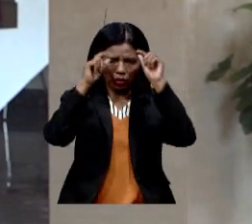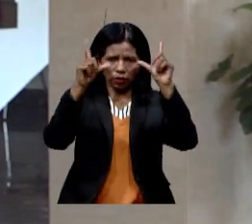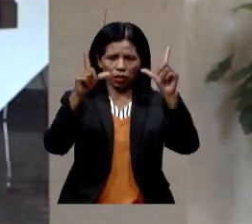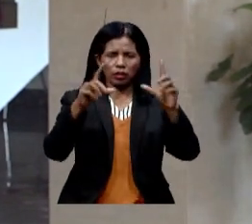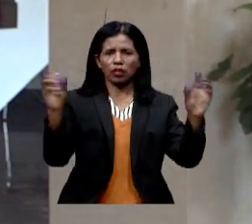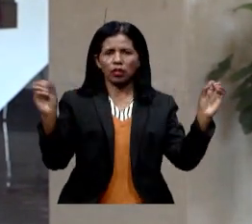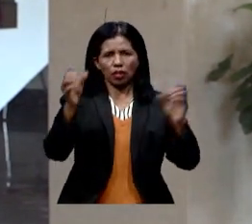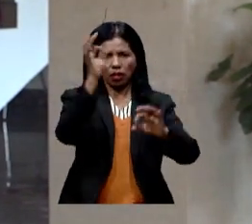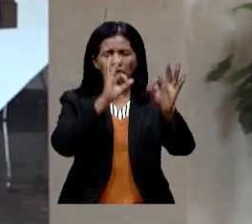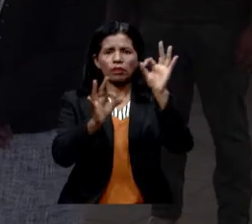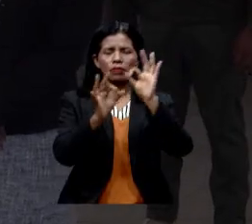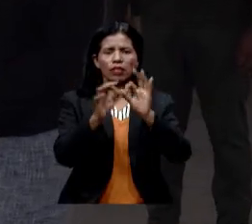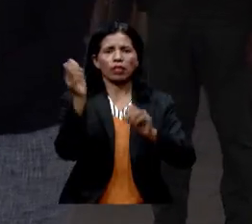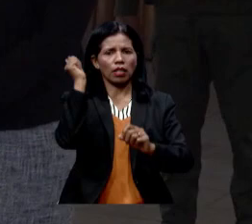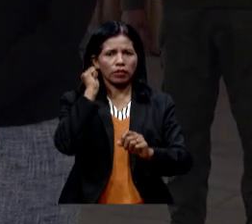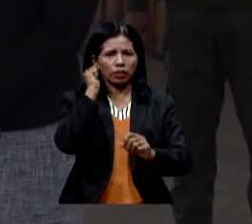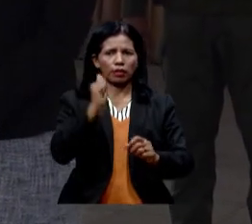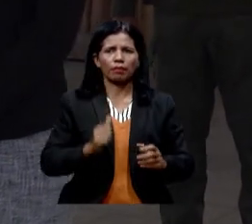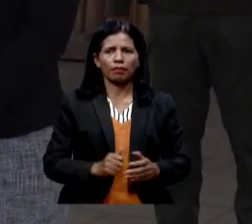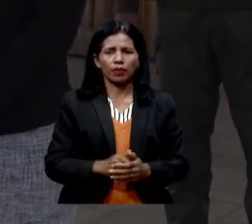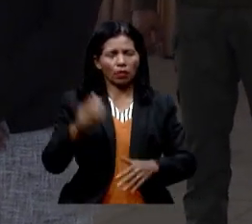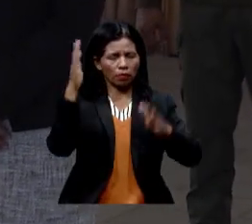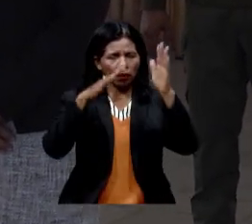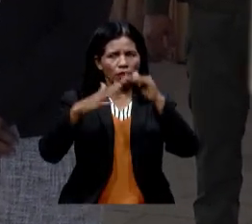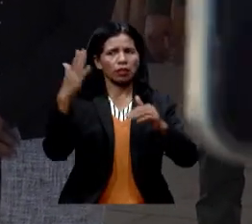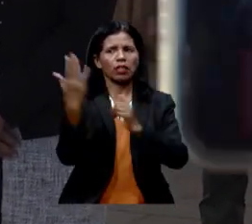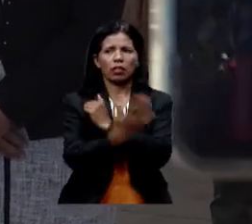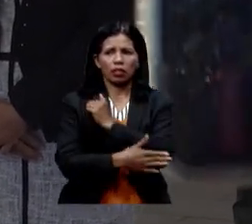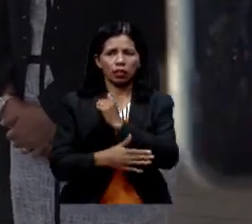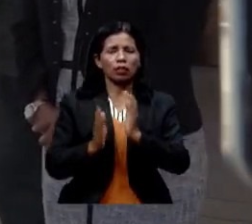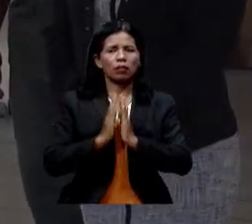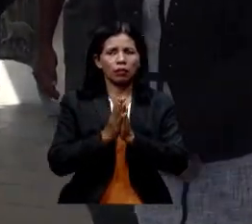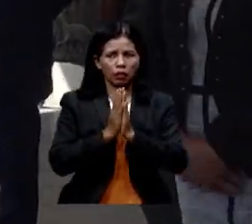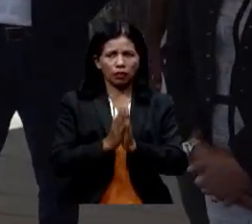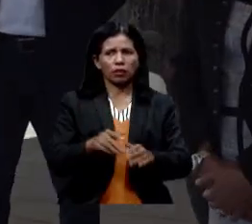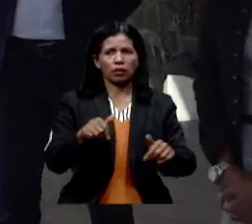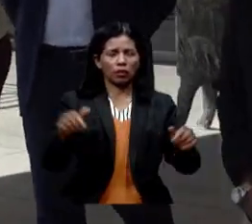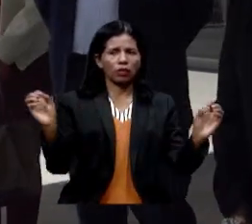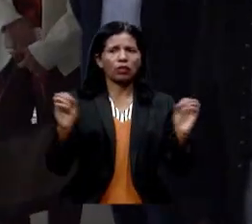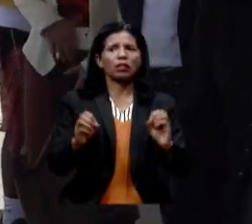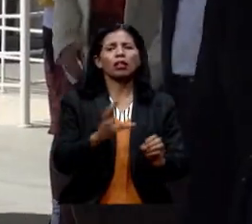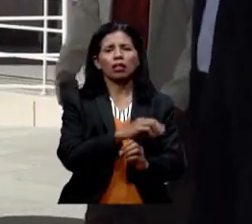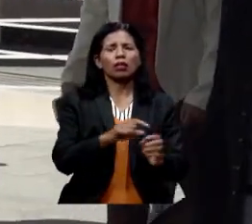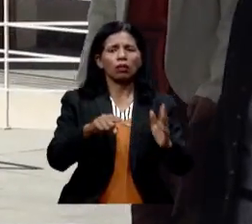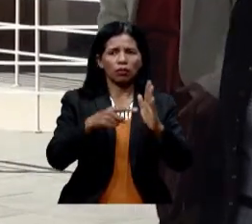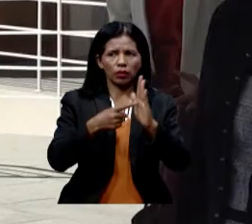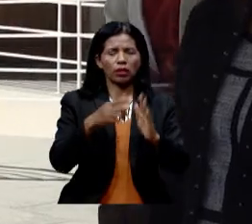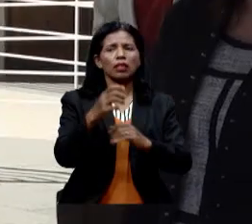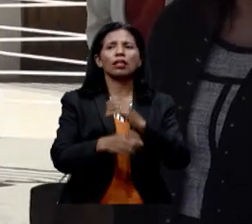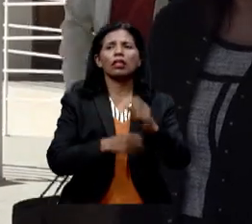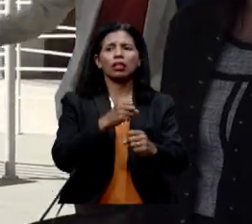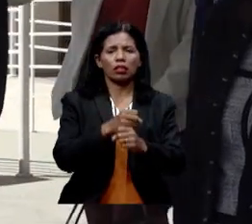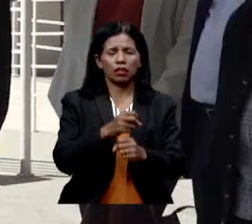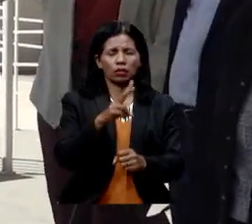da ASEAN. Conflito nebe acontece em nação Myanmar, lá os fãs da Hulu, mas bem a Hukedas e a Tinerim Ida